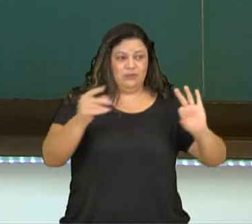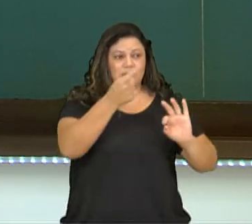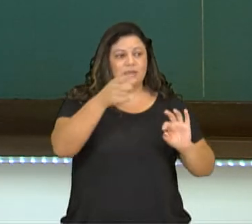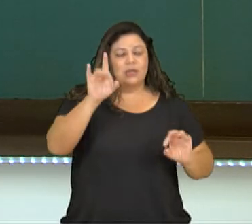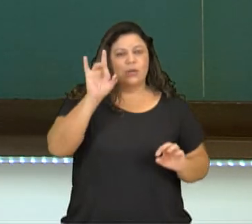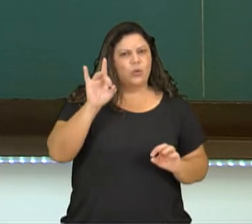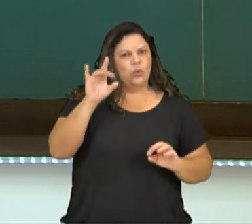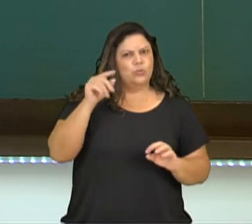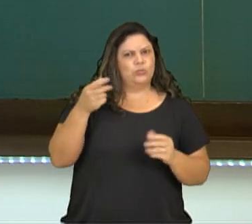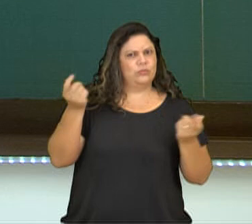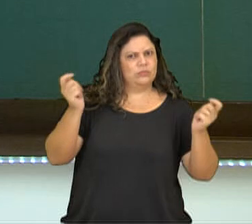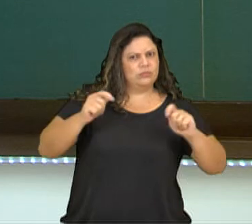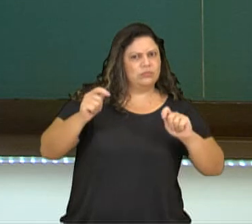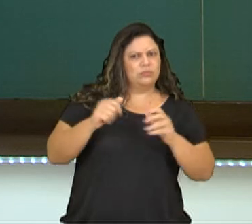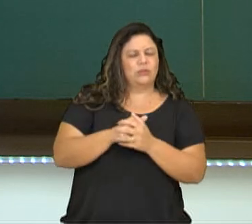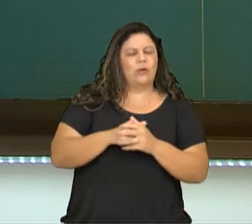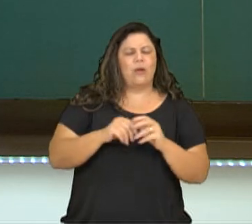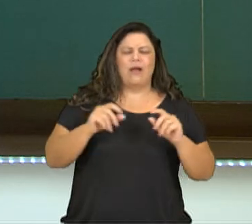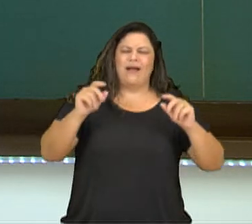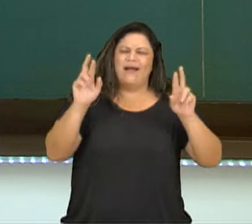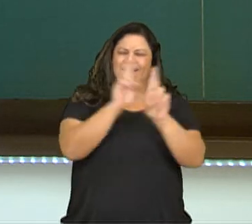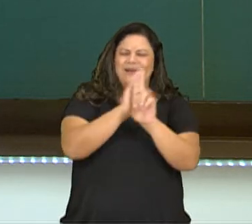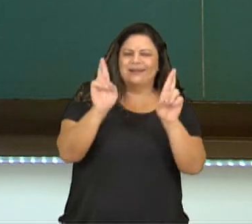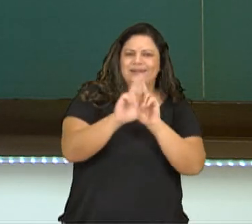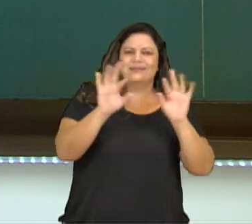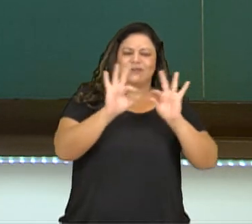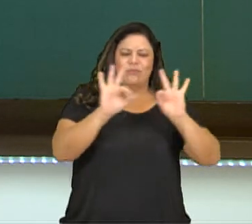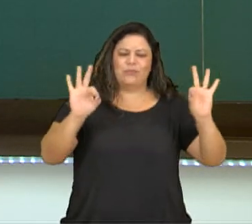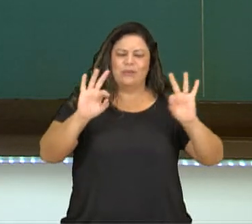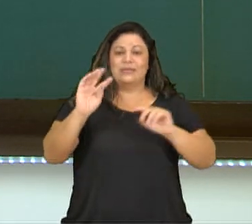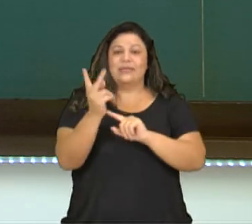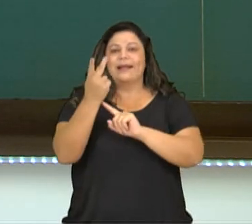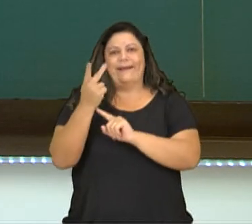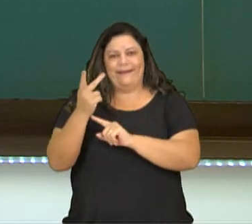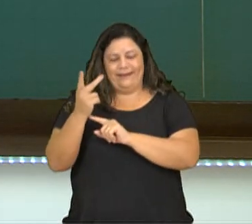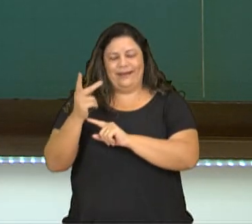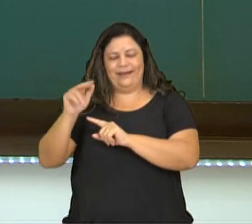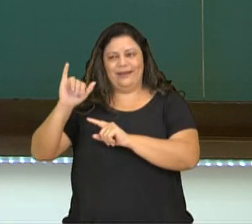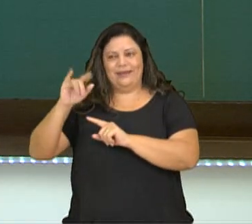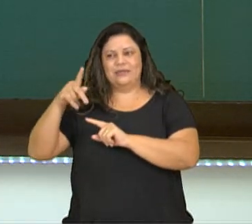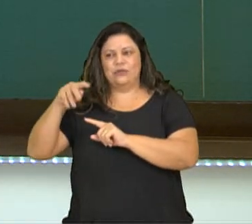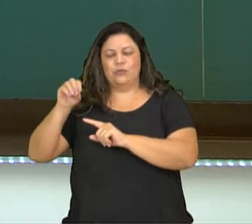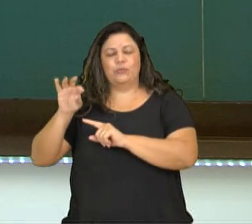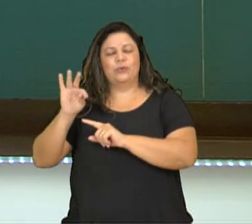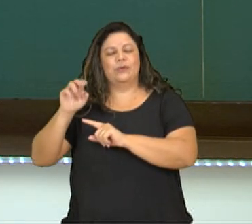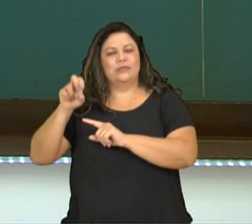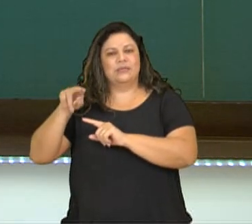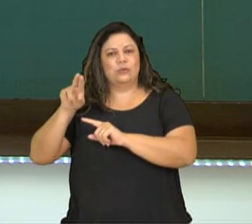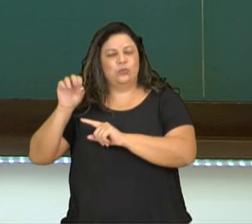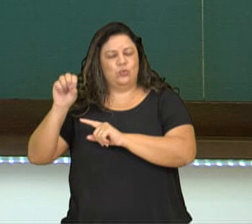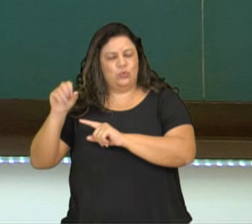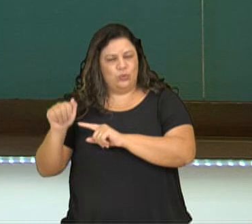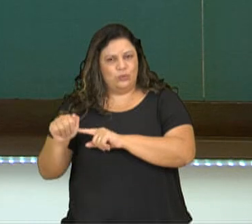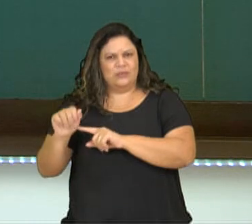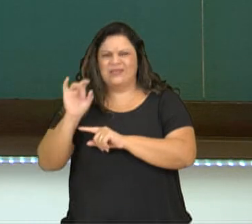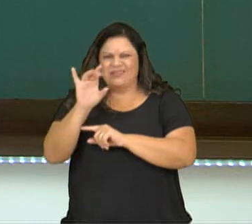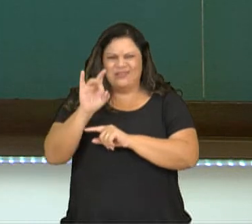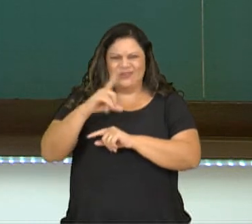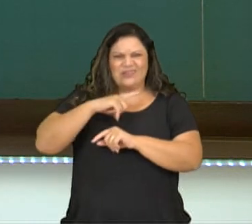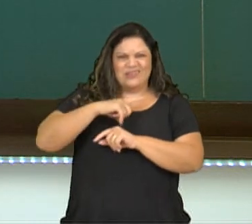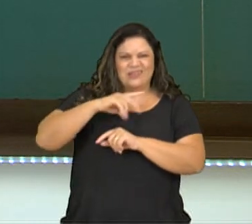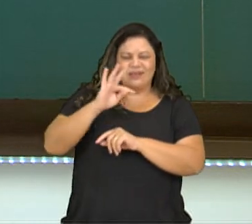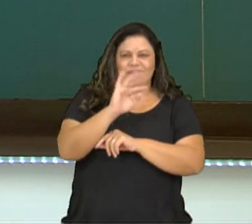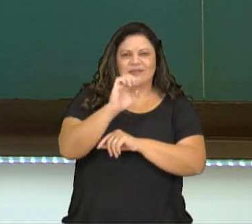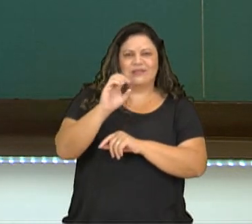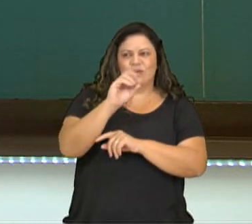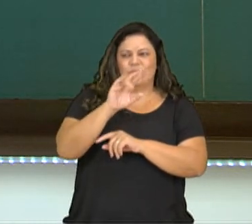teorema de Pitágoras, né? Porque a gente fala relação métrica, eu tenho hipotenusa e tenho dois catetos. Ah, então só existe o teorema de Pitágoras. Não,